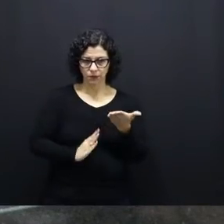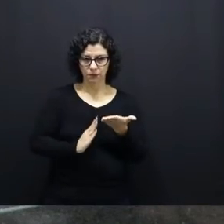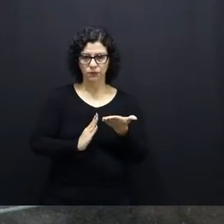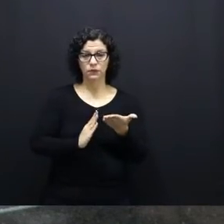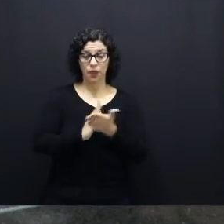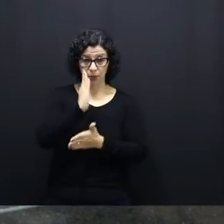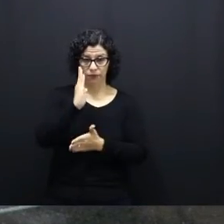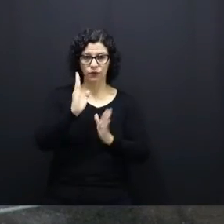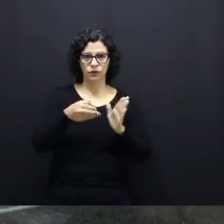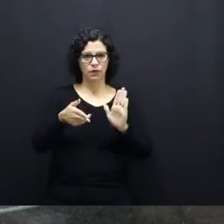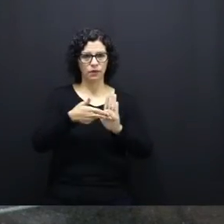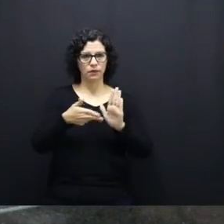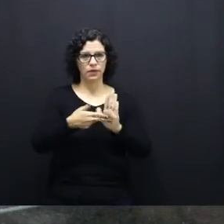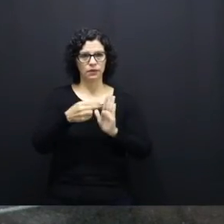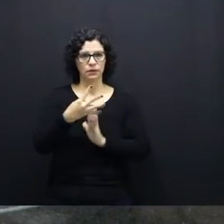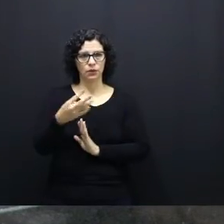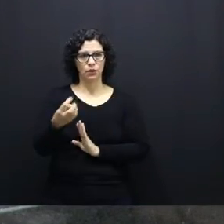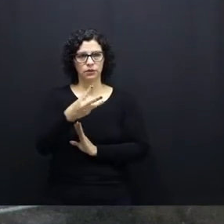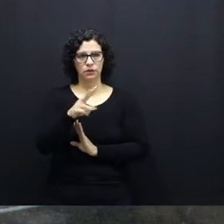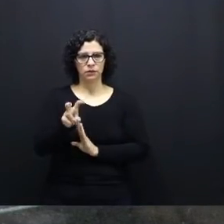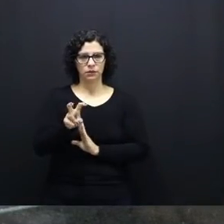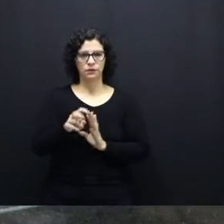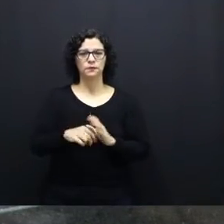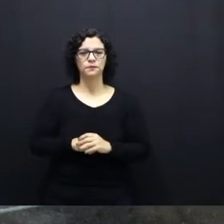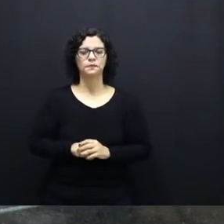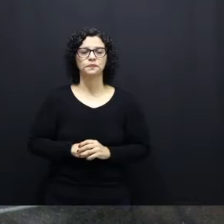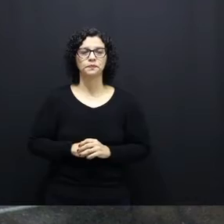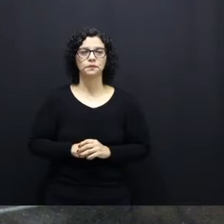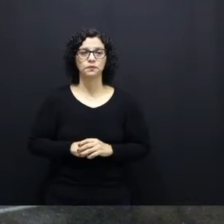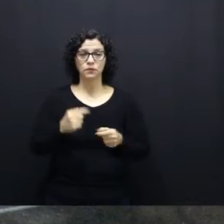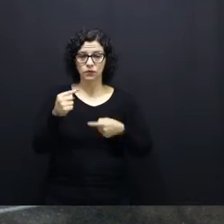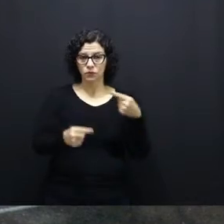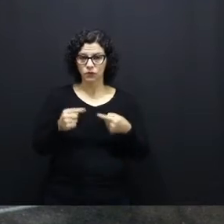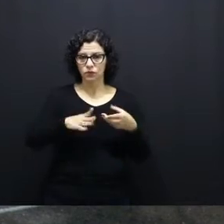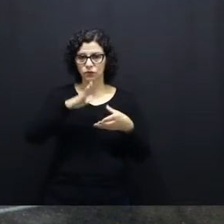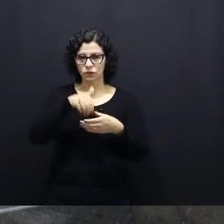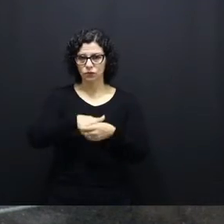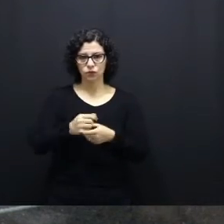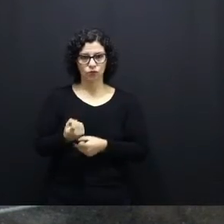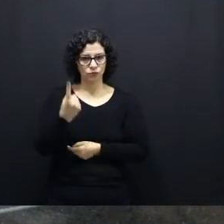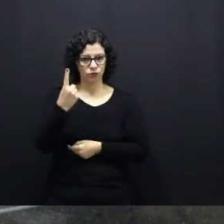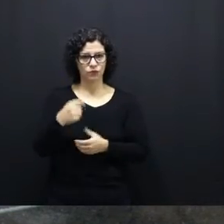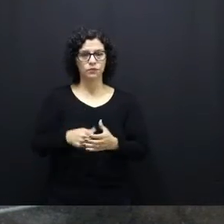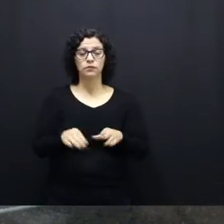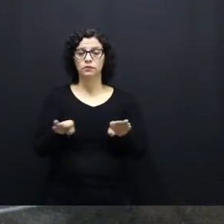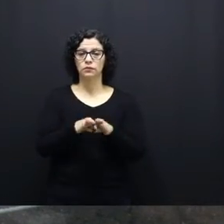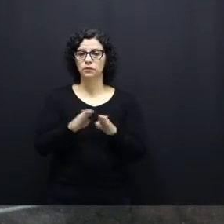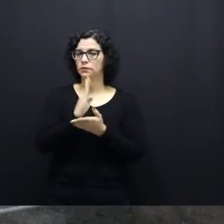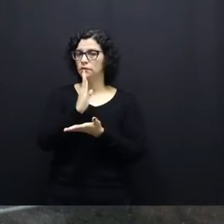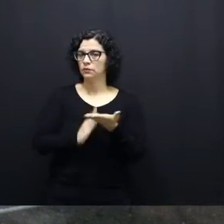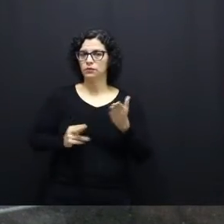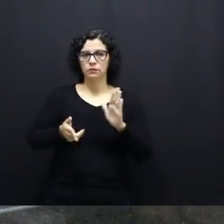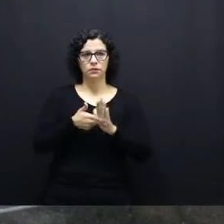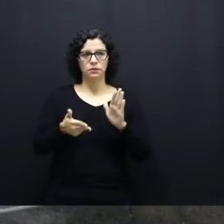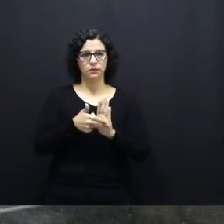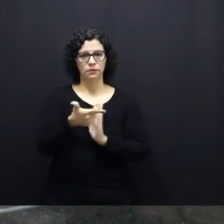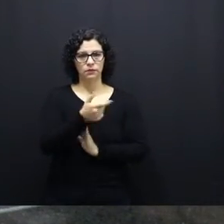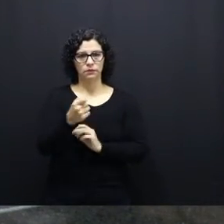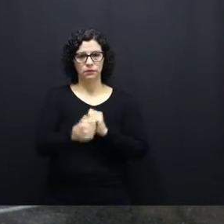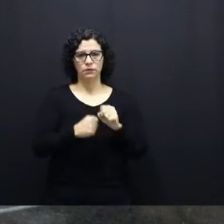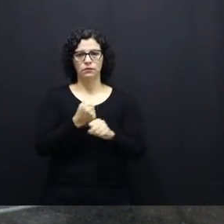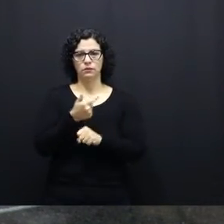foram aprovadas as emendas nº 34 e 35 em discussão e votação única foi rejeitada em número